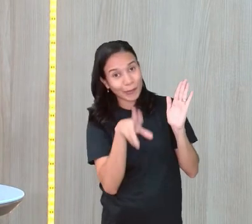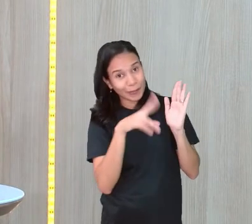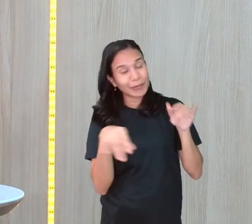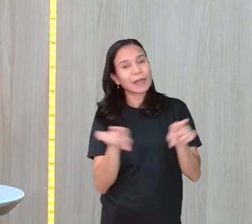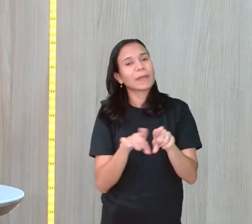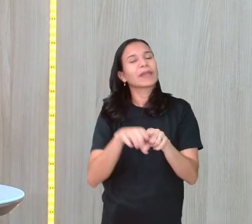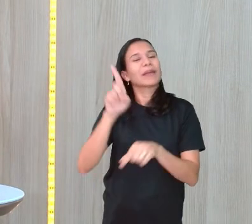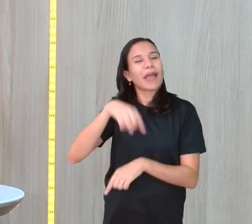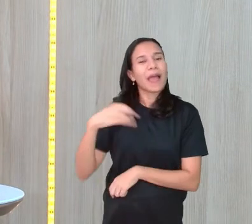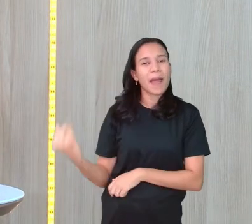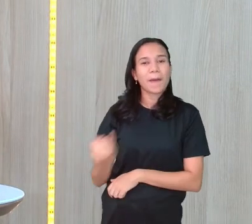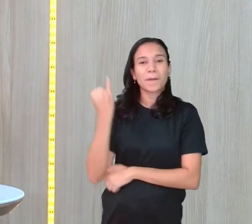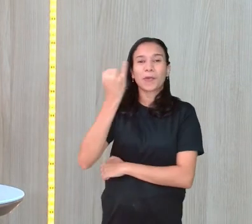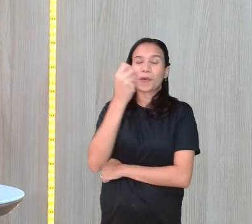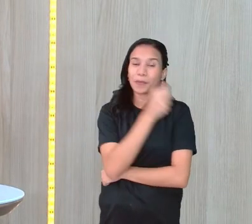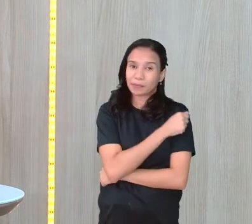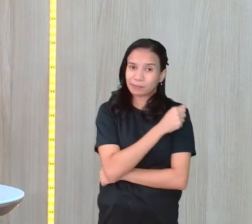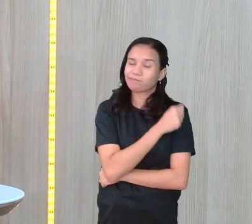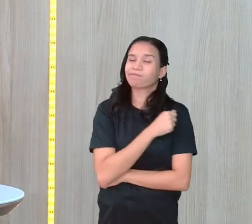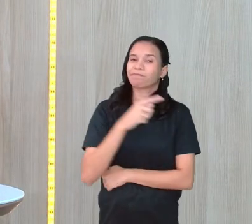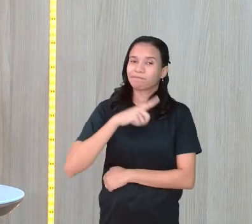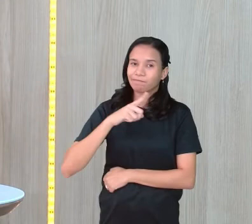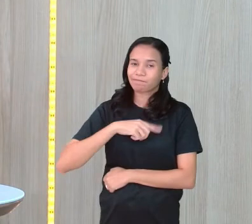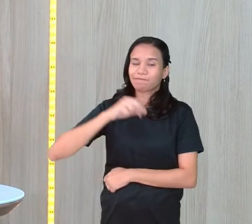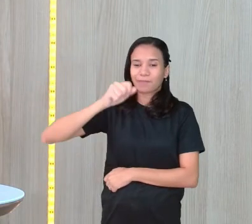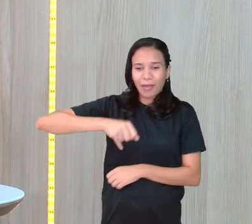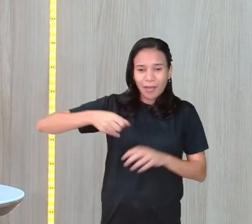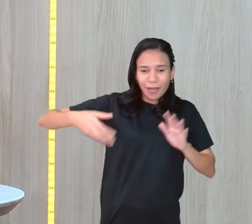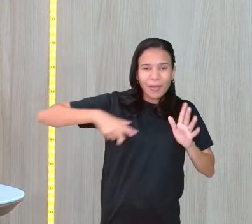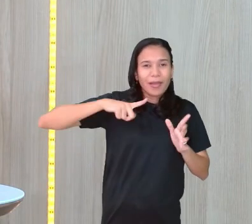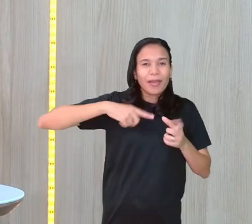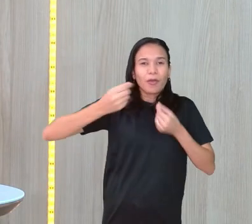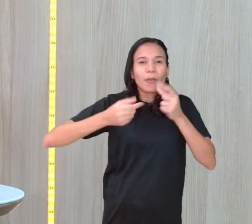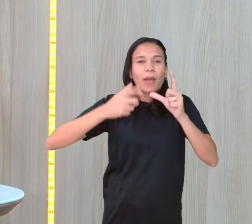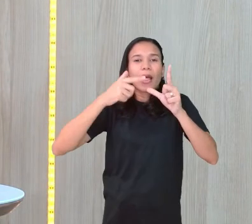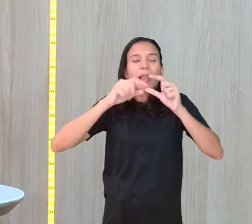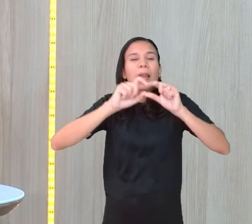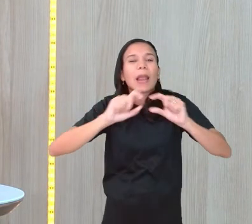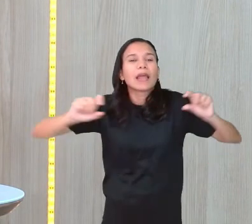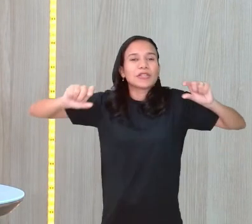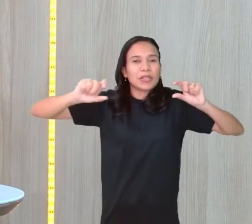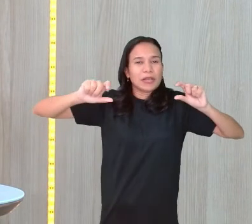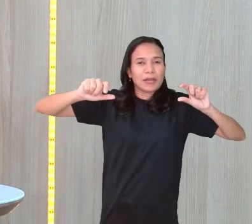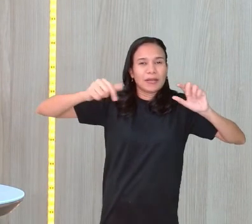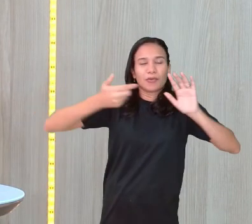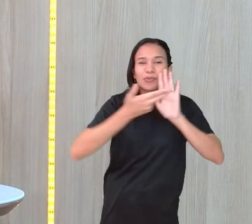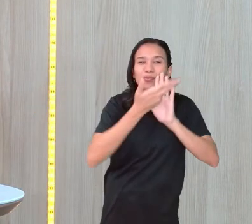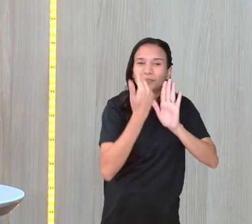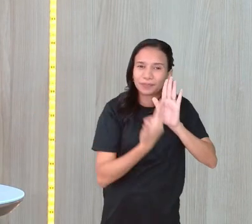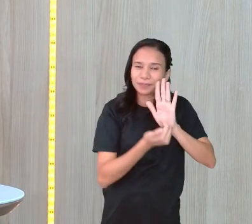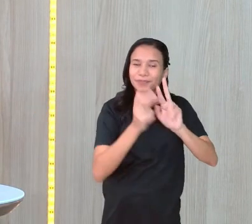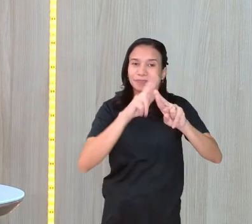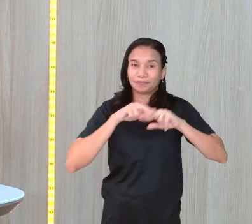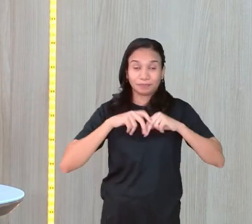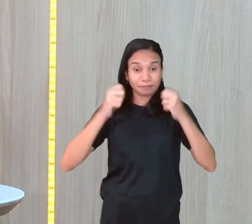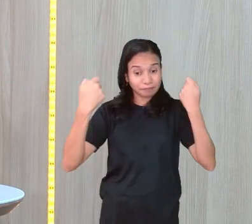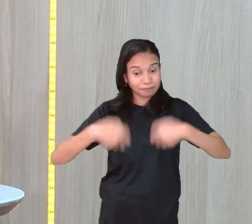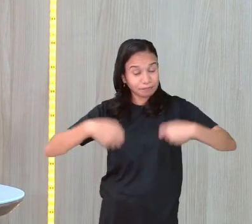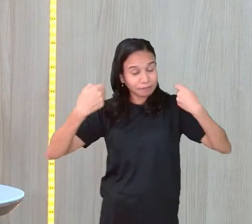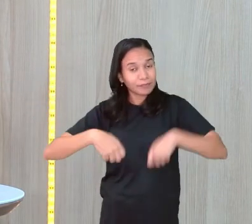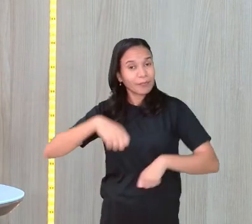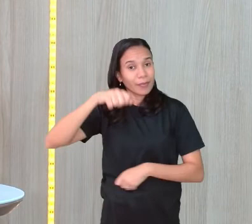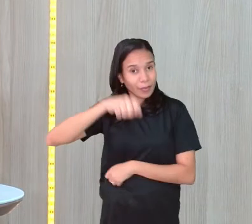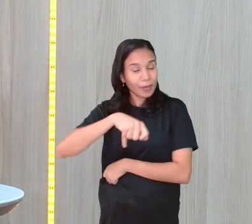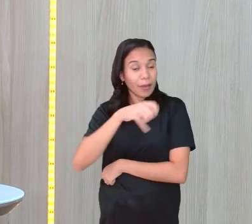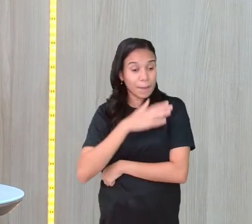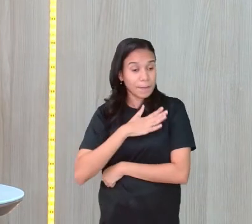também importante que os nossos alunos coloquem uma legenda ao lado desse desenho. Isso. Então, eles vão precisar, os